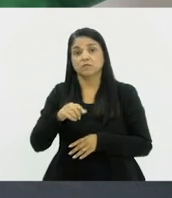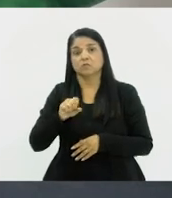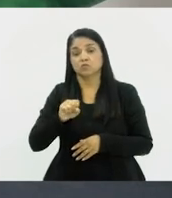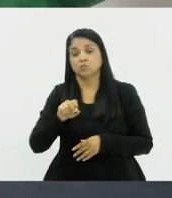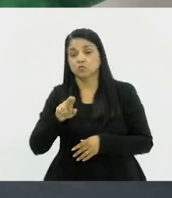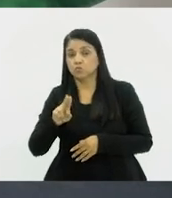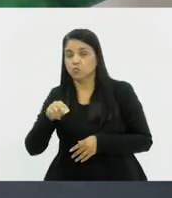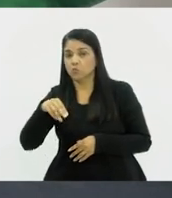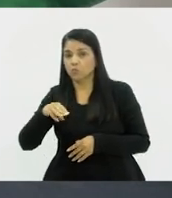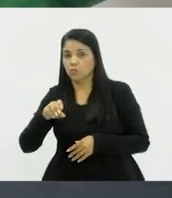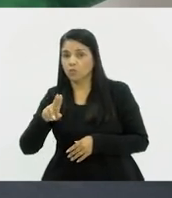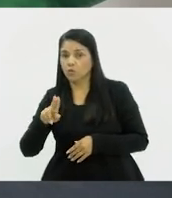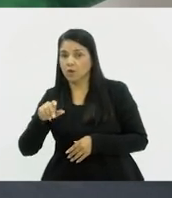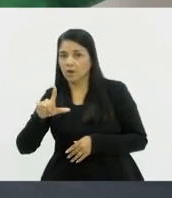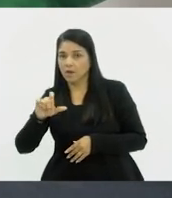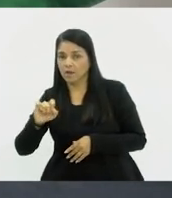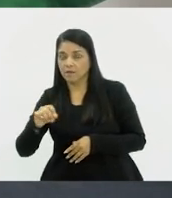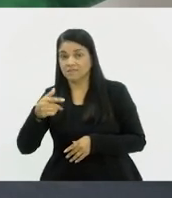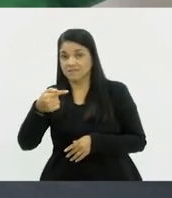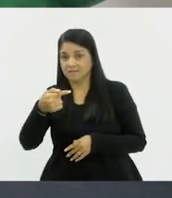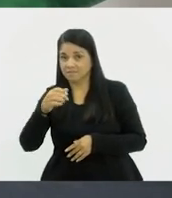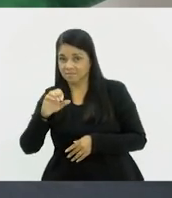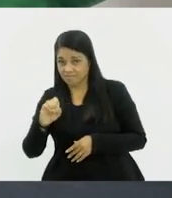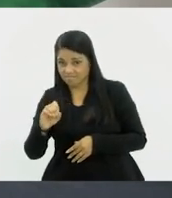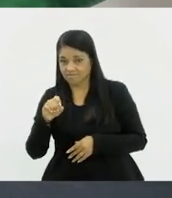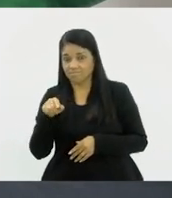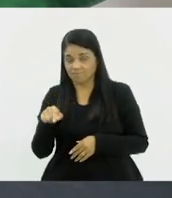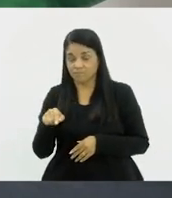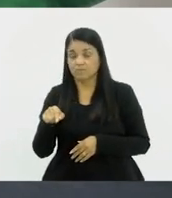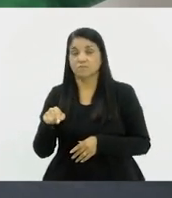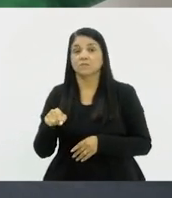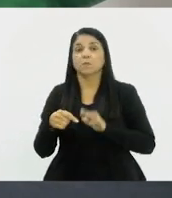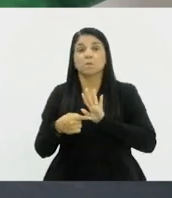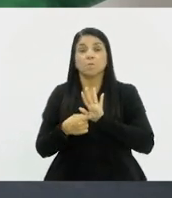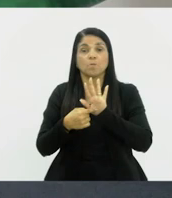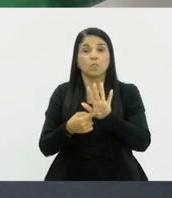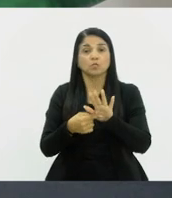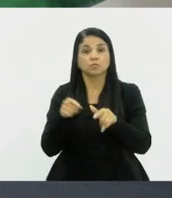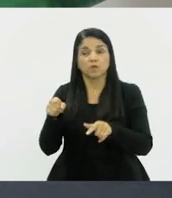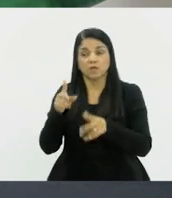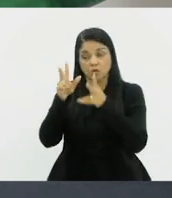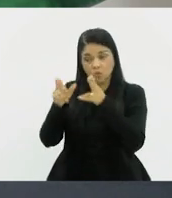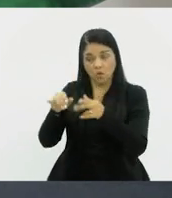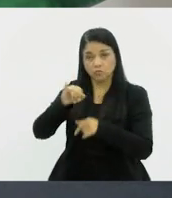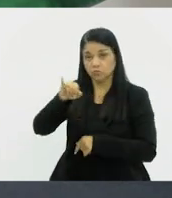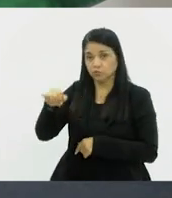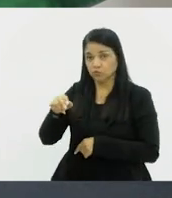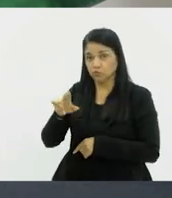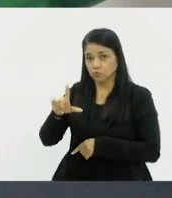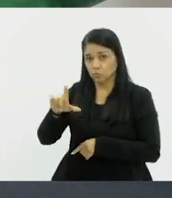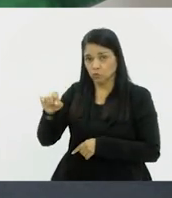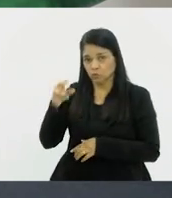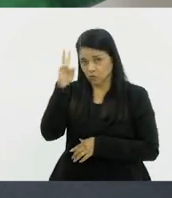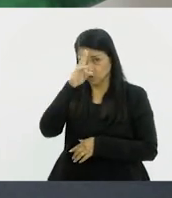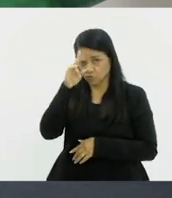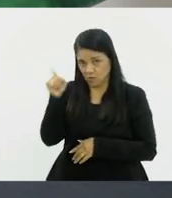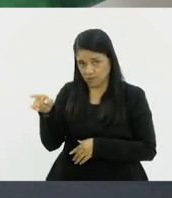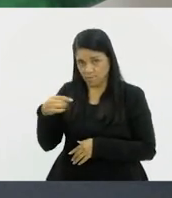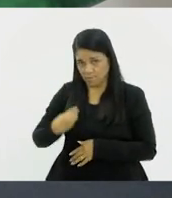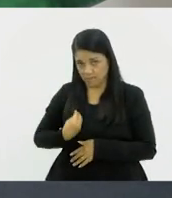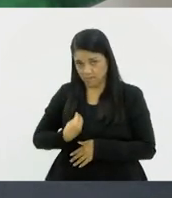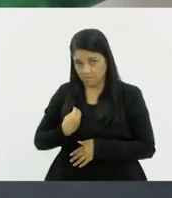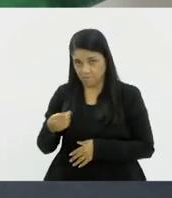súmula 70 ela faz com que casos igual a a do Júlio né que leva eh